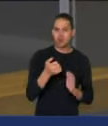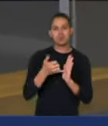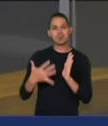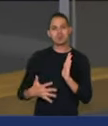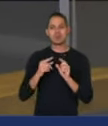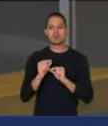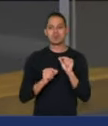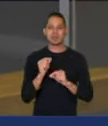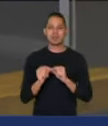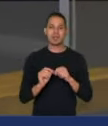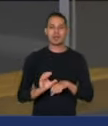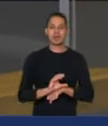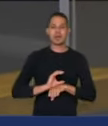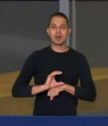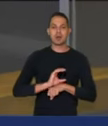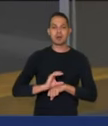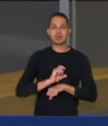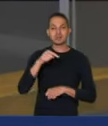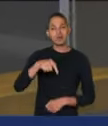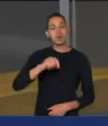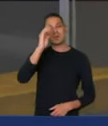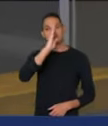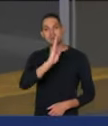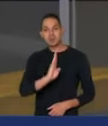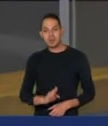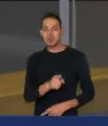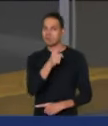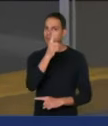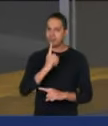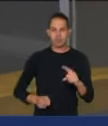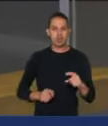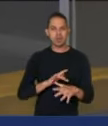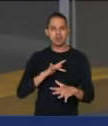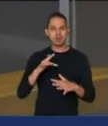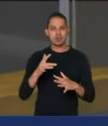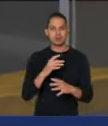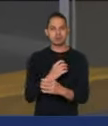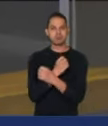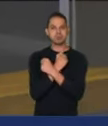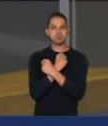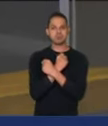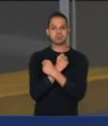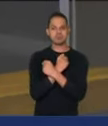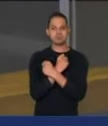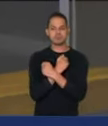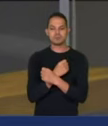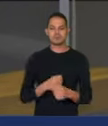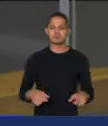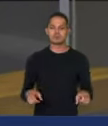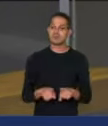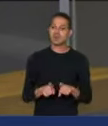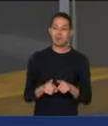na Constituição, no Brasil, é proibido censura prévia. Eu acho que chegou o